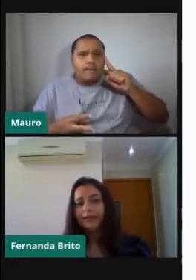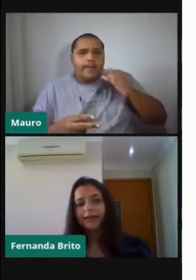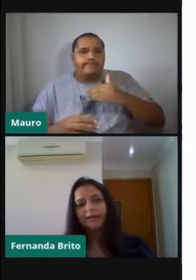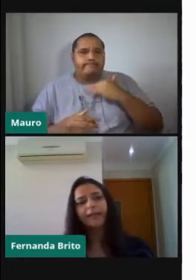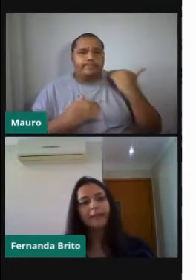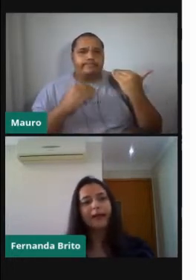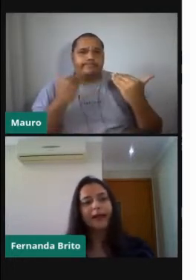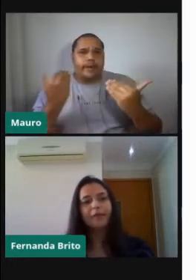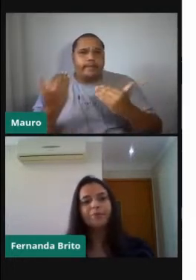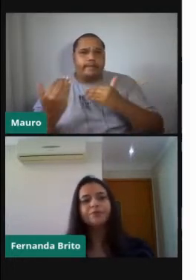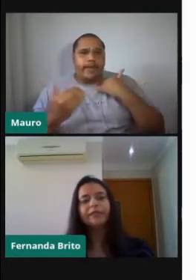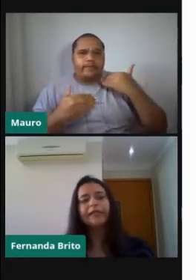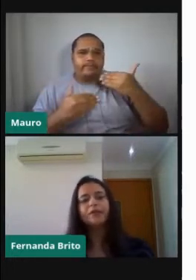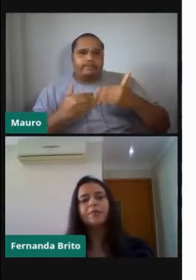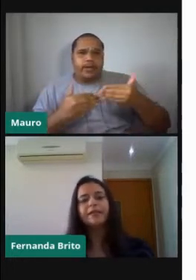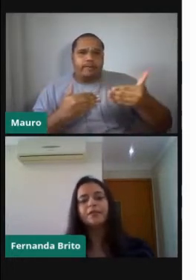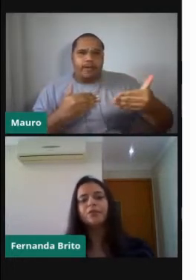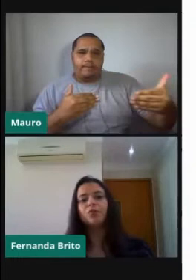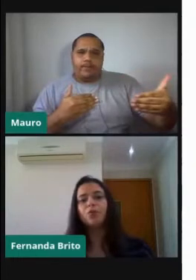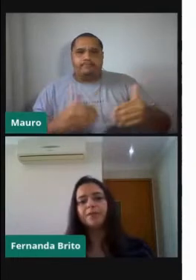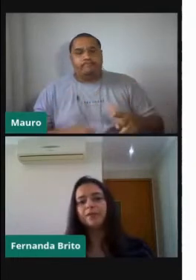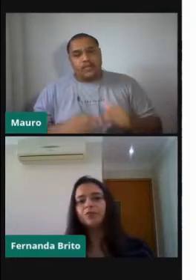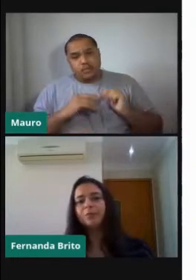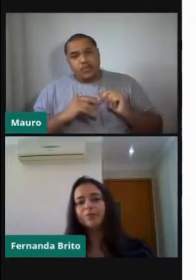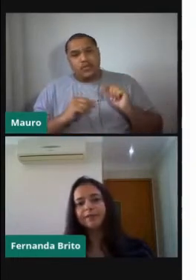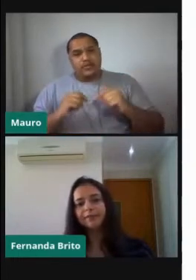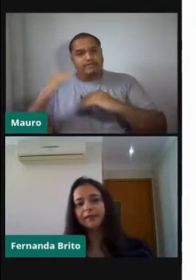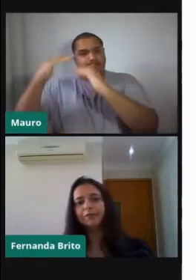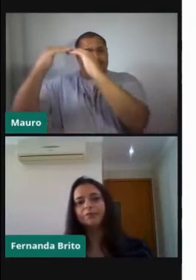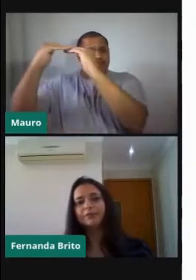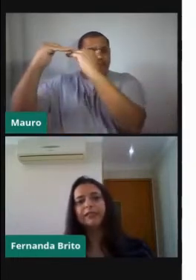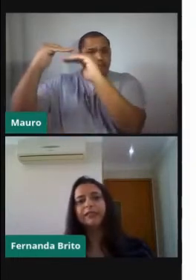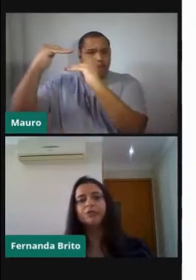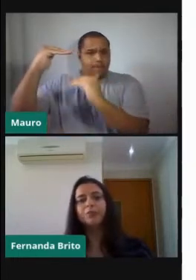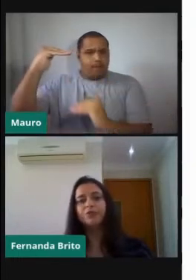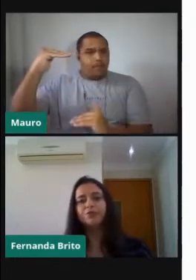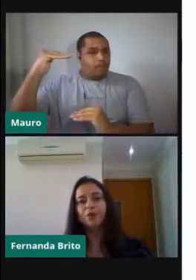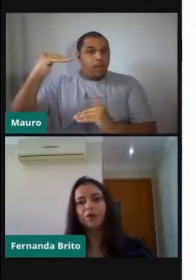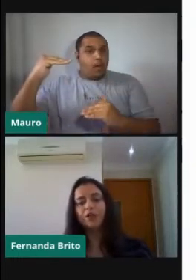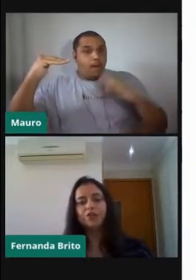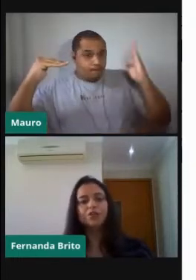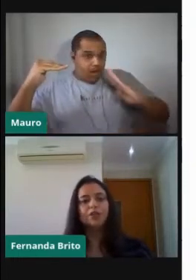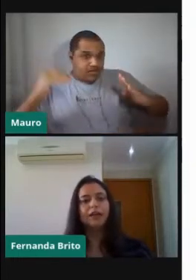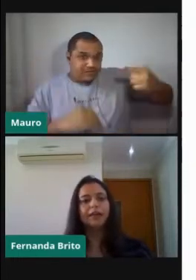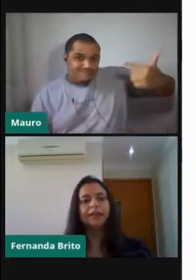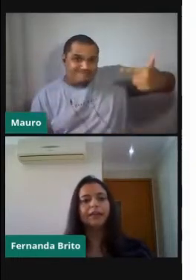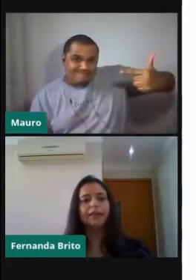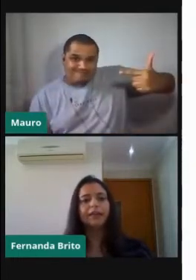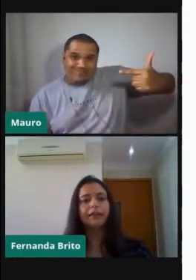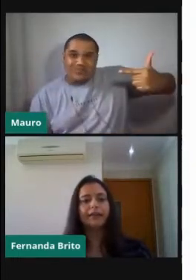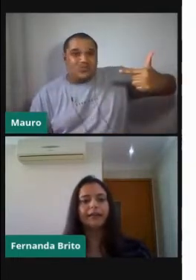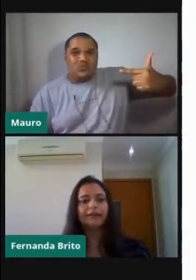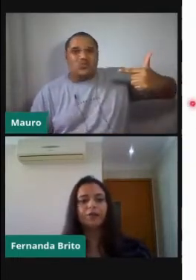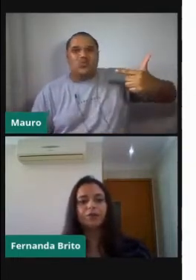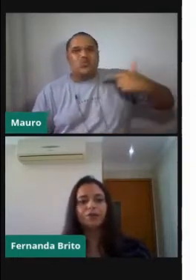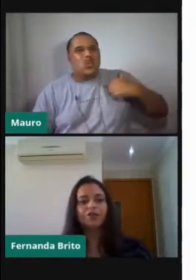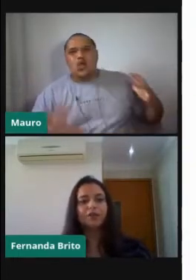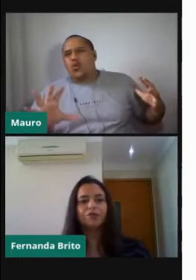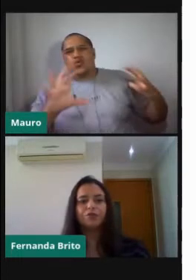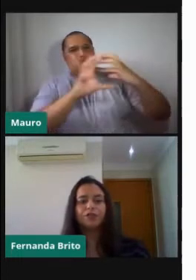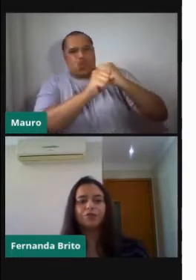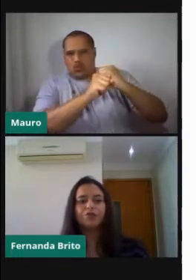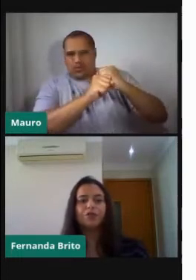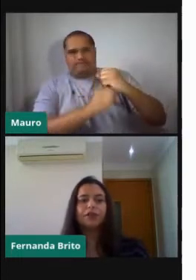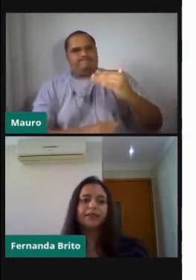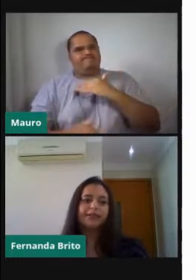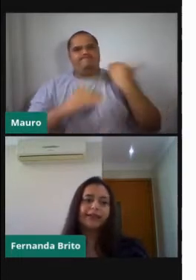Então, nesse ranking macabro, né, o Brasil ele ocupa a 2ª posição, né, em número de mortes. Aqui, então, os